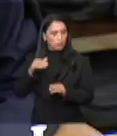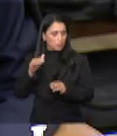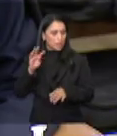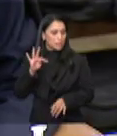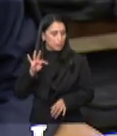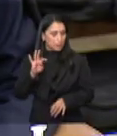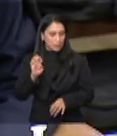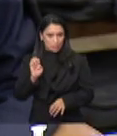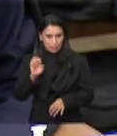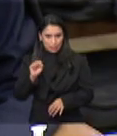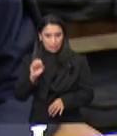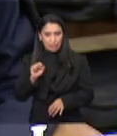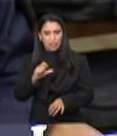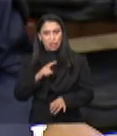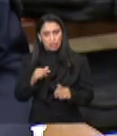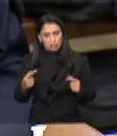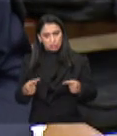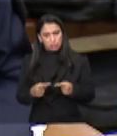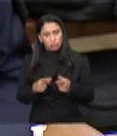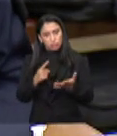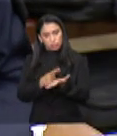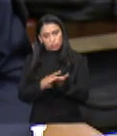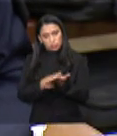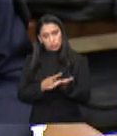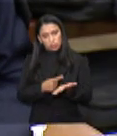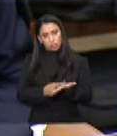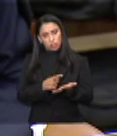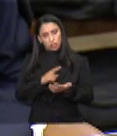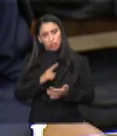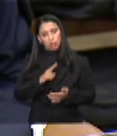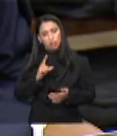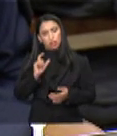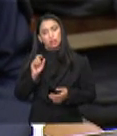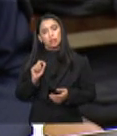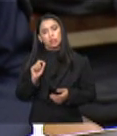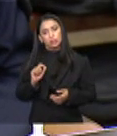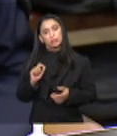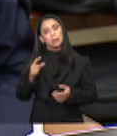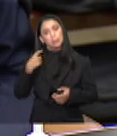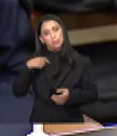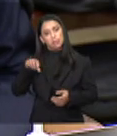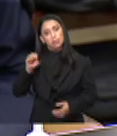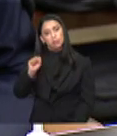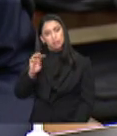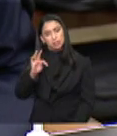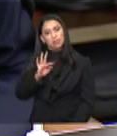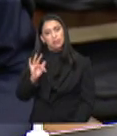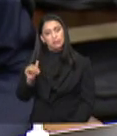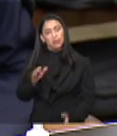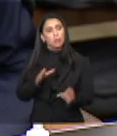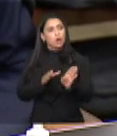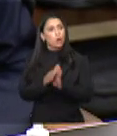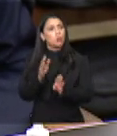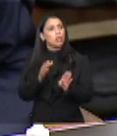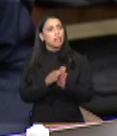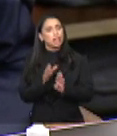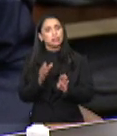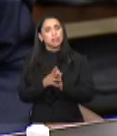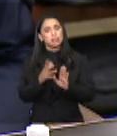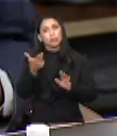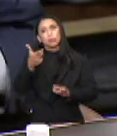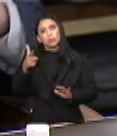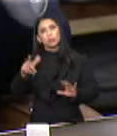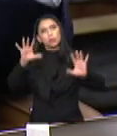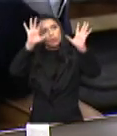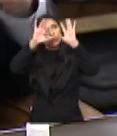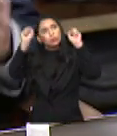com a tese e acho que é muito importante nós fixarmos a tese, acho que o tribunal fez bem, porque serve de orientação para todos